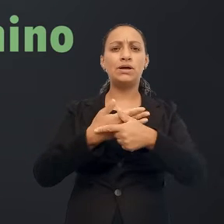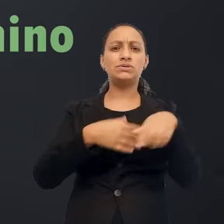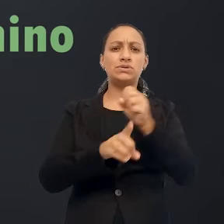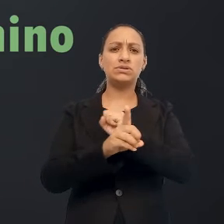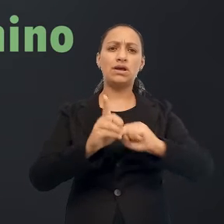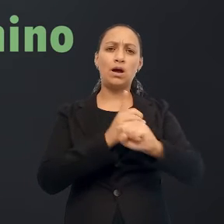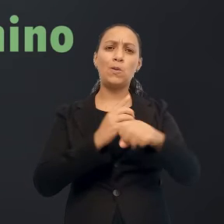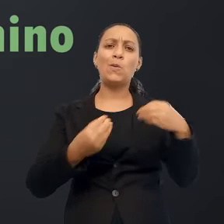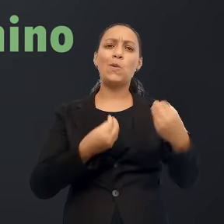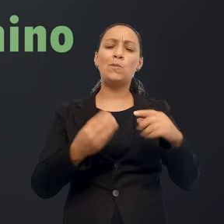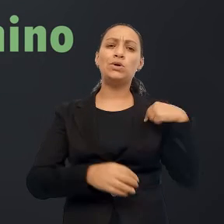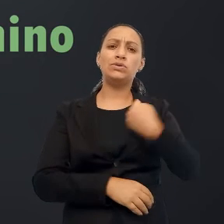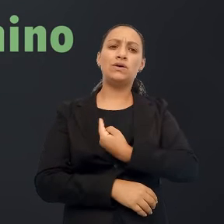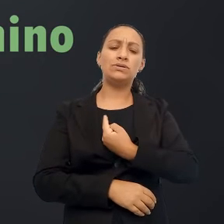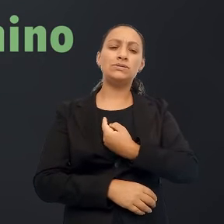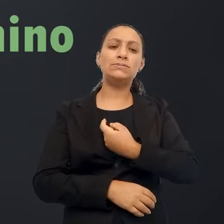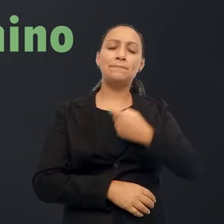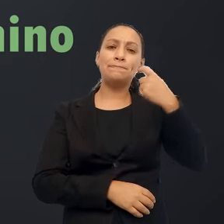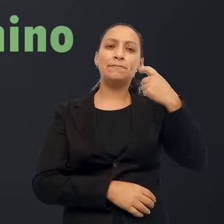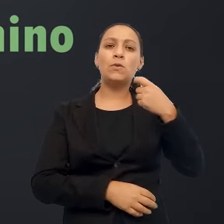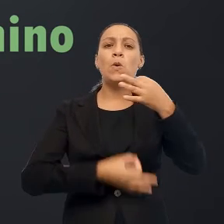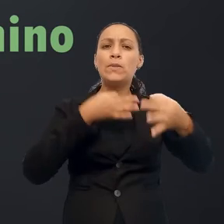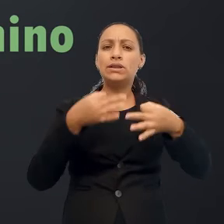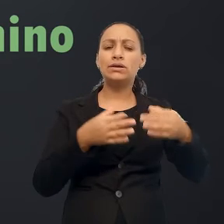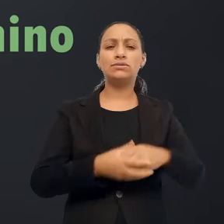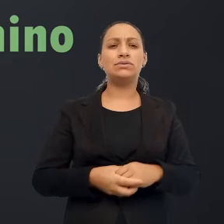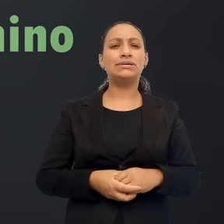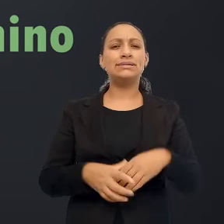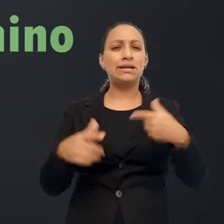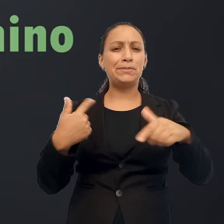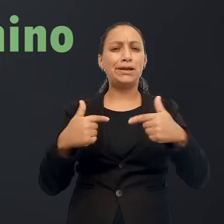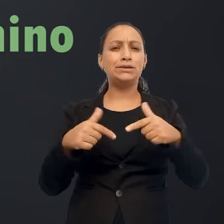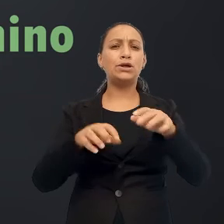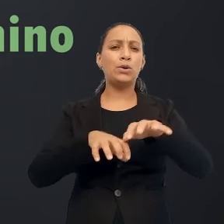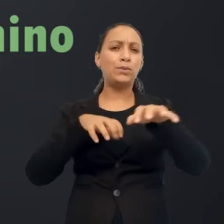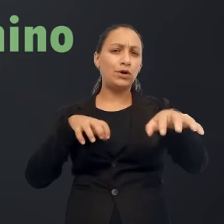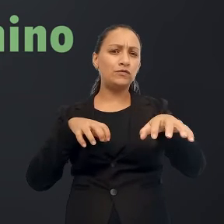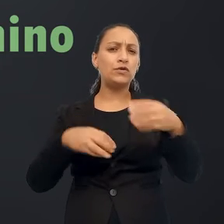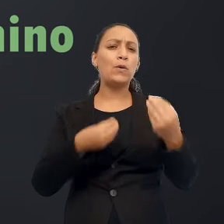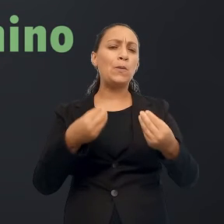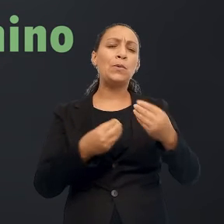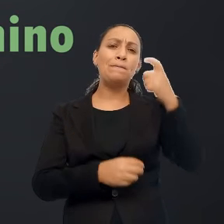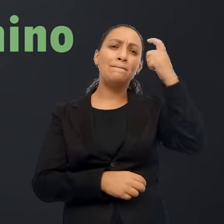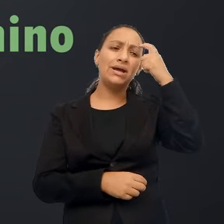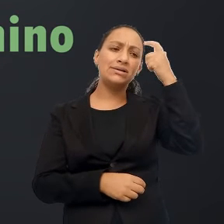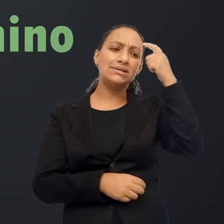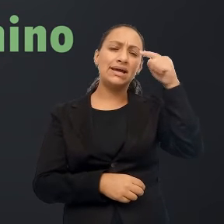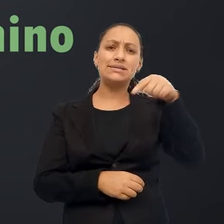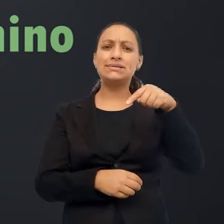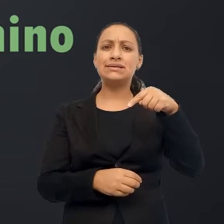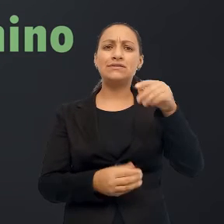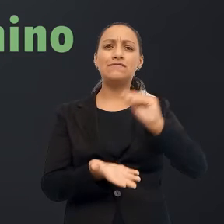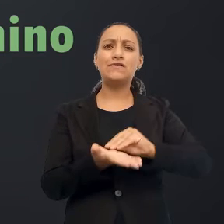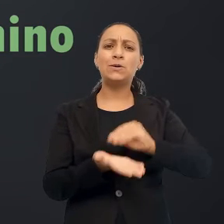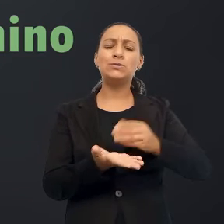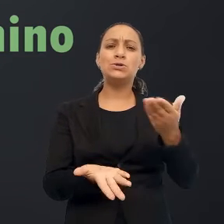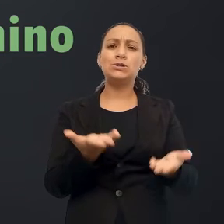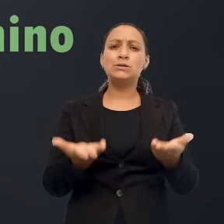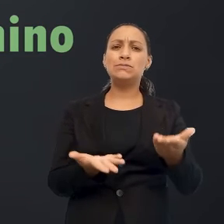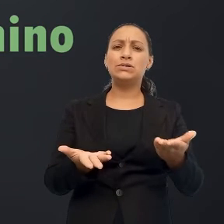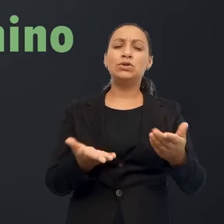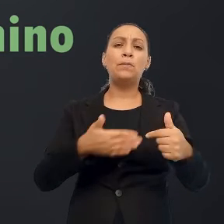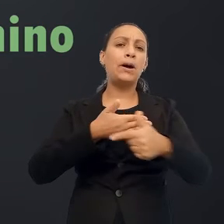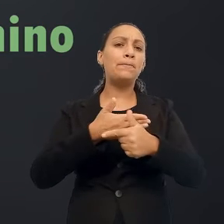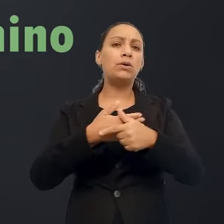por exemplo, trabalhando em home office. De que forma se percebe, professora Michele, esse desequilíbrio nas funções de uma mulher